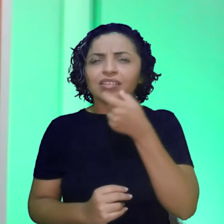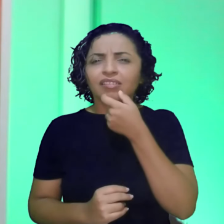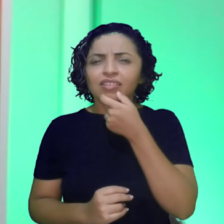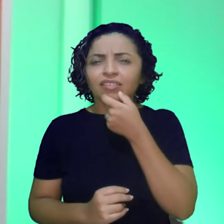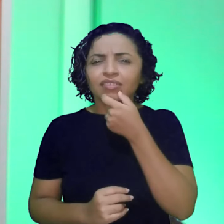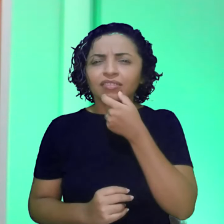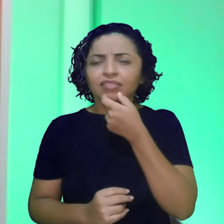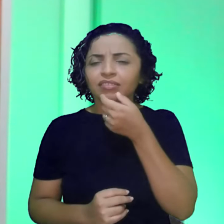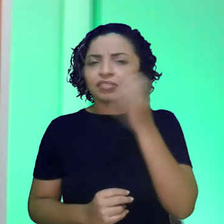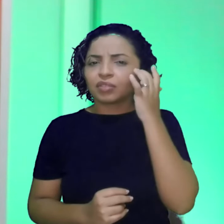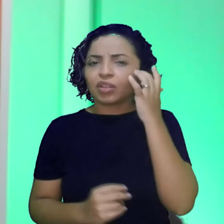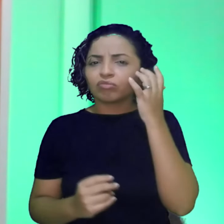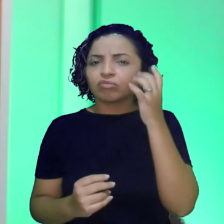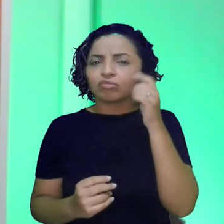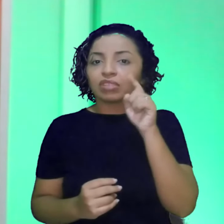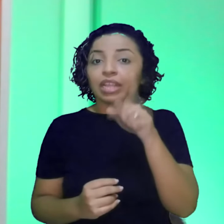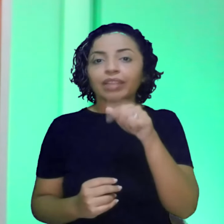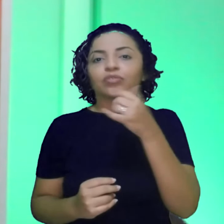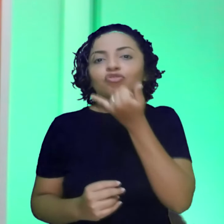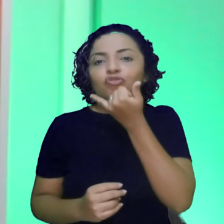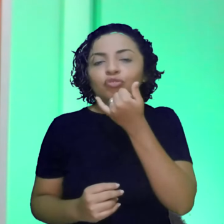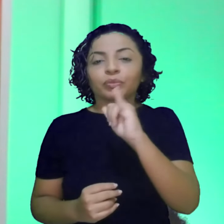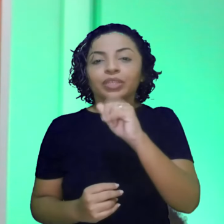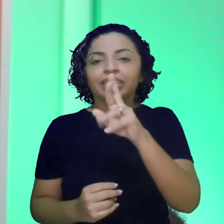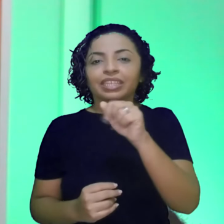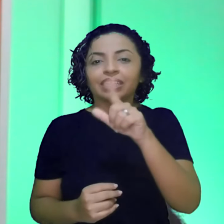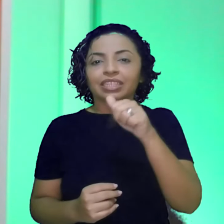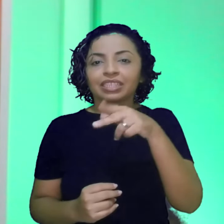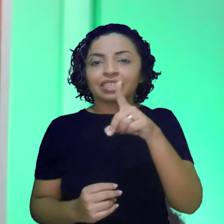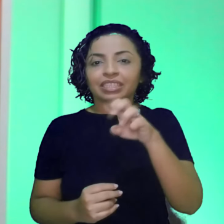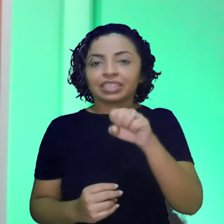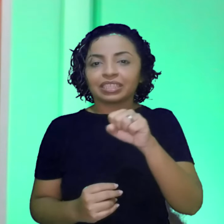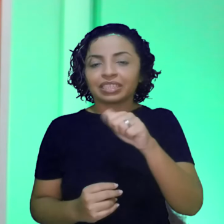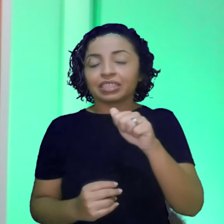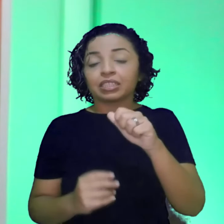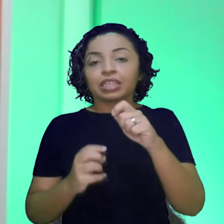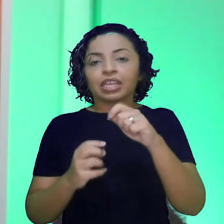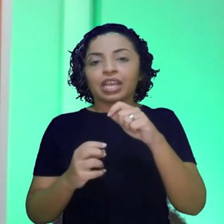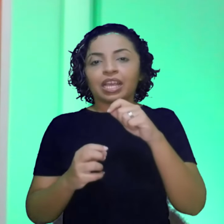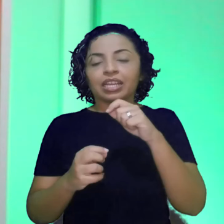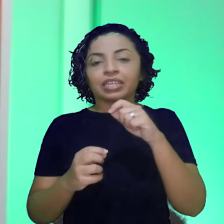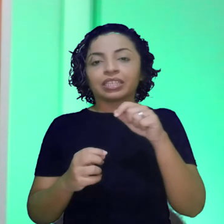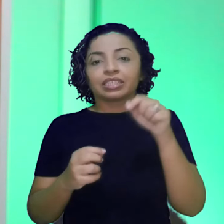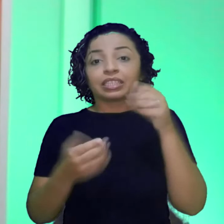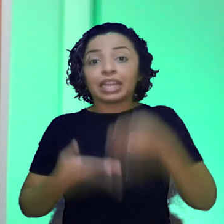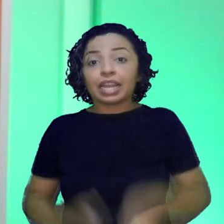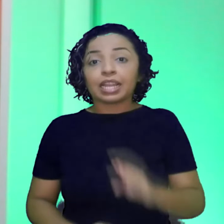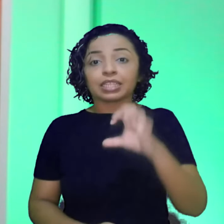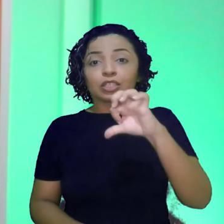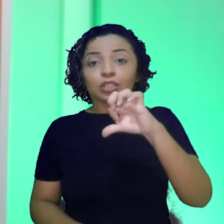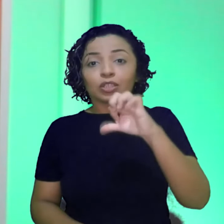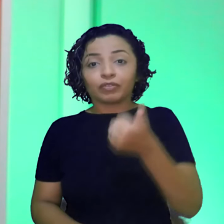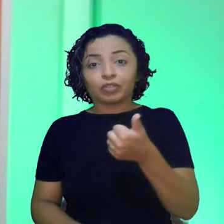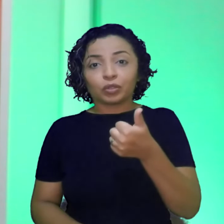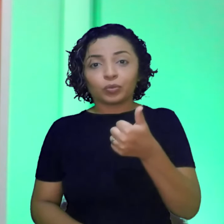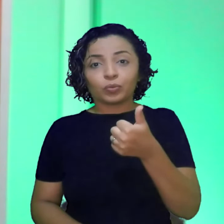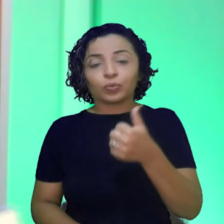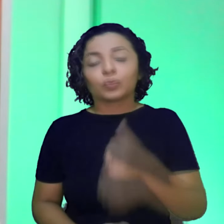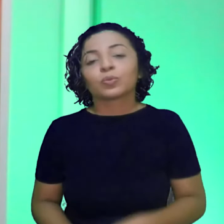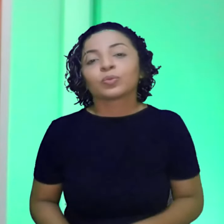Deixa eu conferir aqui. É irlandesa. Nasceu em 91. Quase a minha idade.